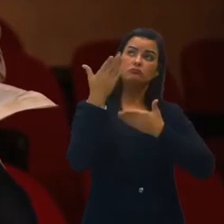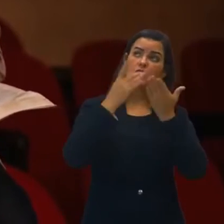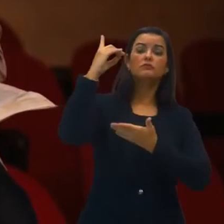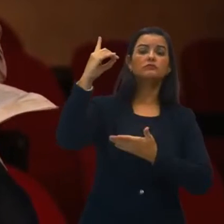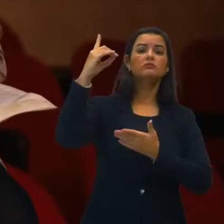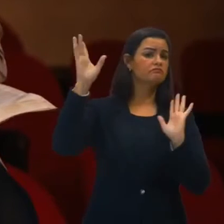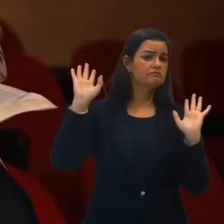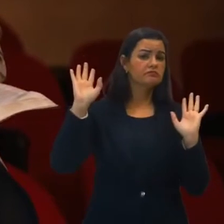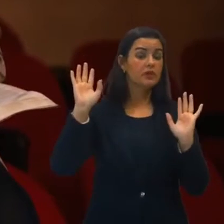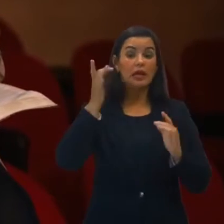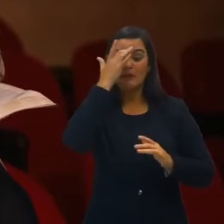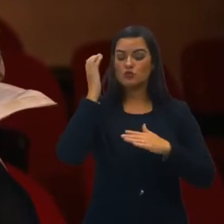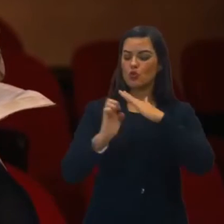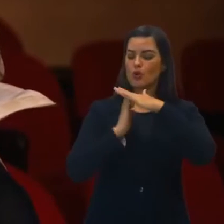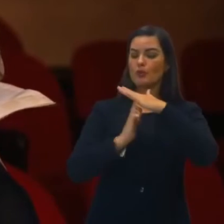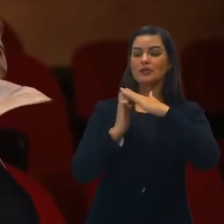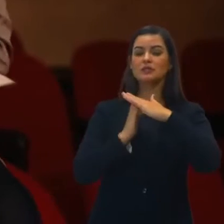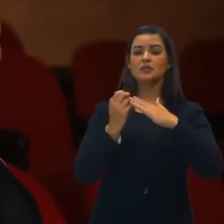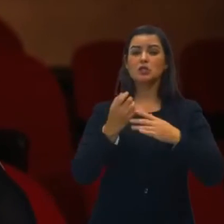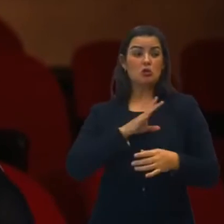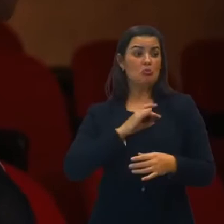O empresário não terá medo de se declarar